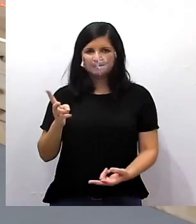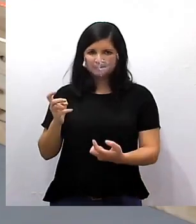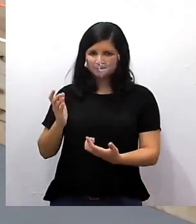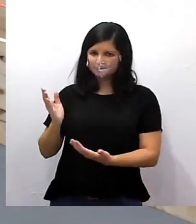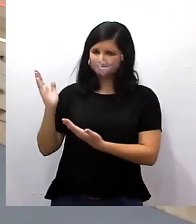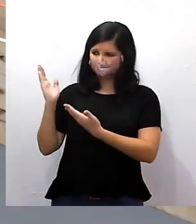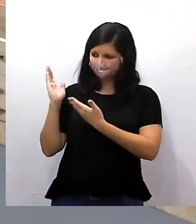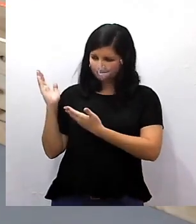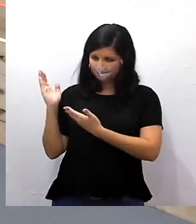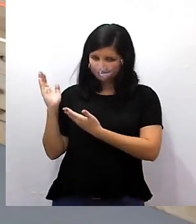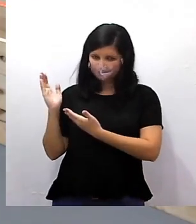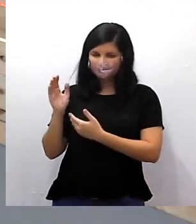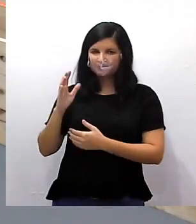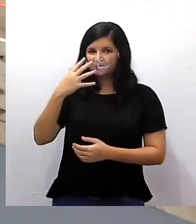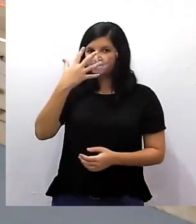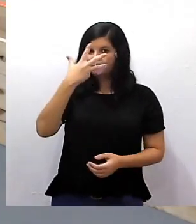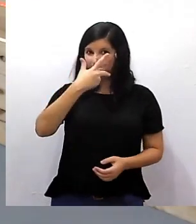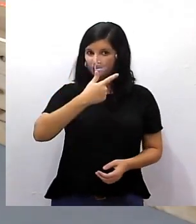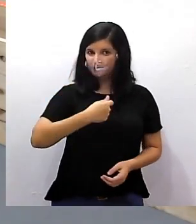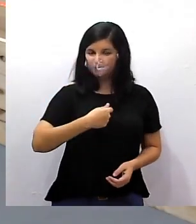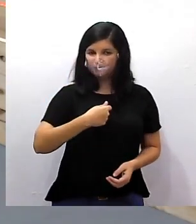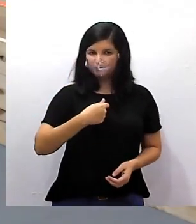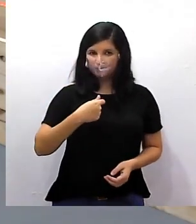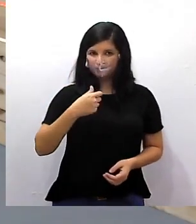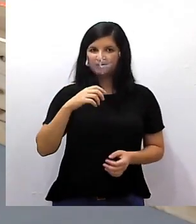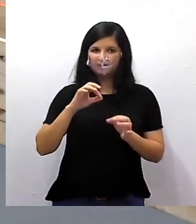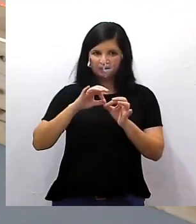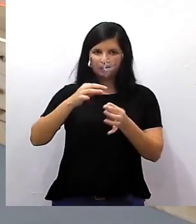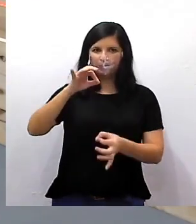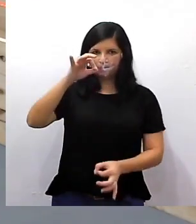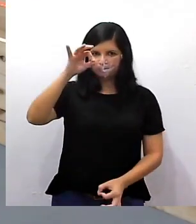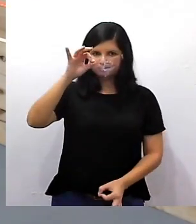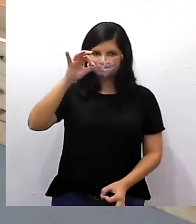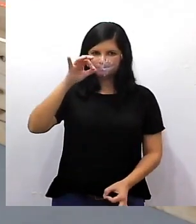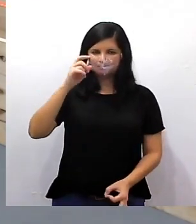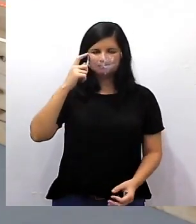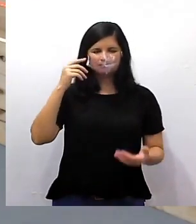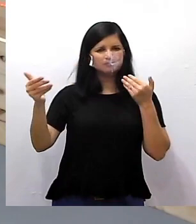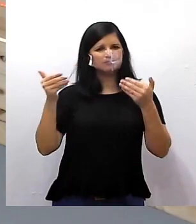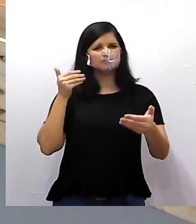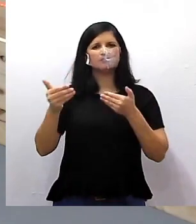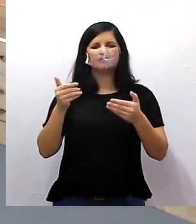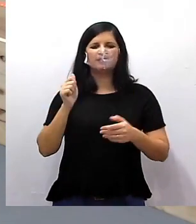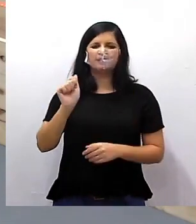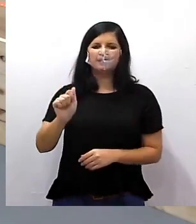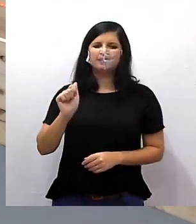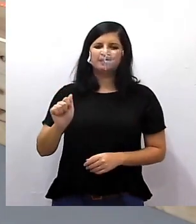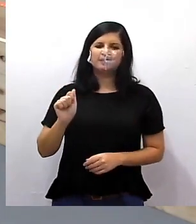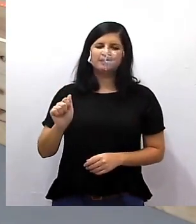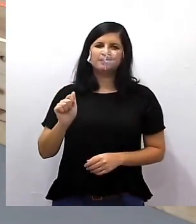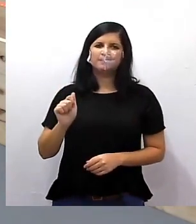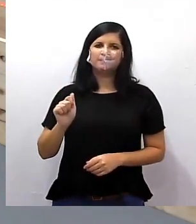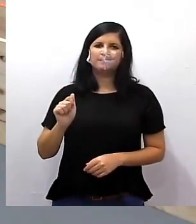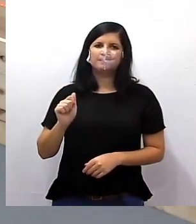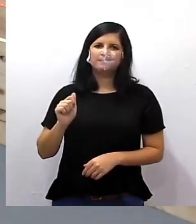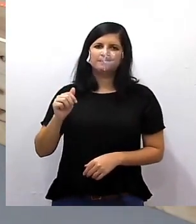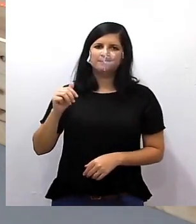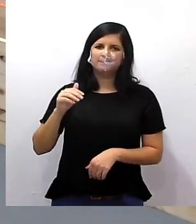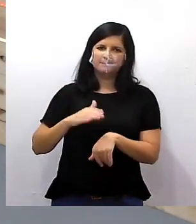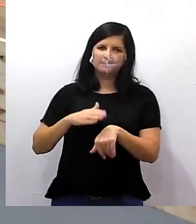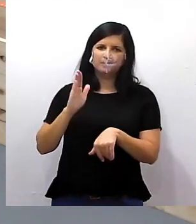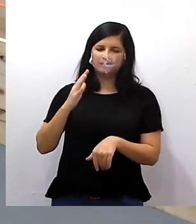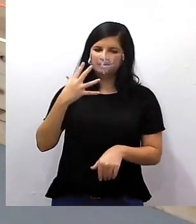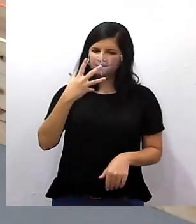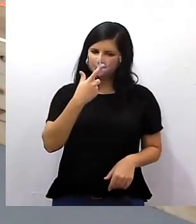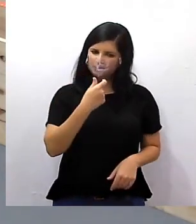sendo utilizado aí é o adjetivo beautiful. Ele é um adjetivo longo. Então, vamos analisar a letra A. Na letra A tem lá, more beautiful.